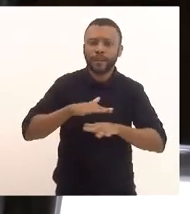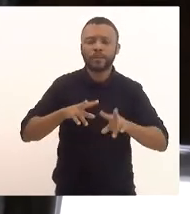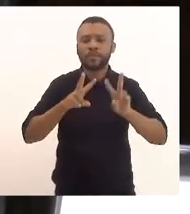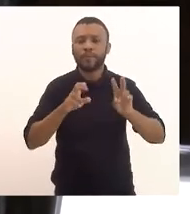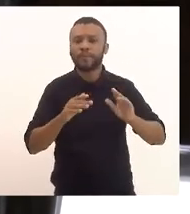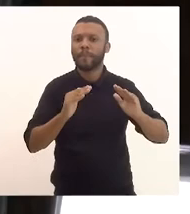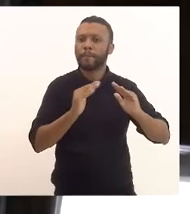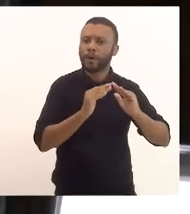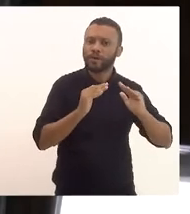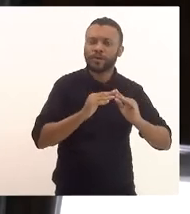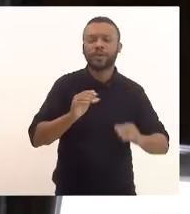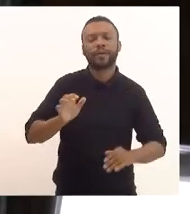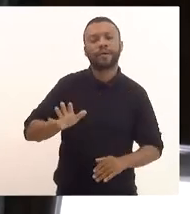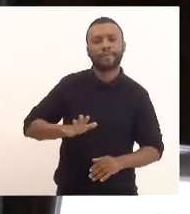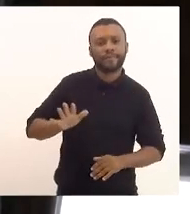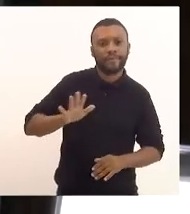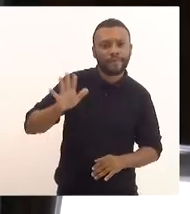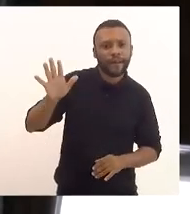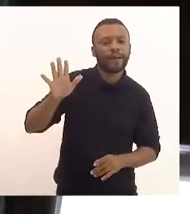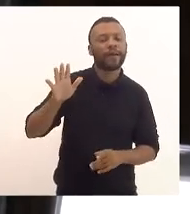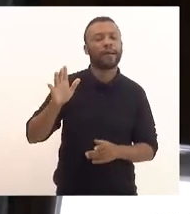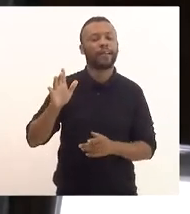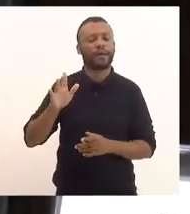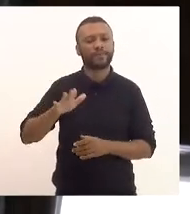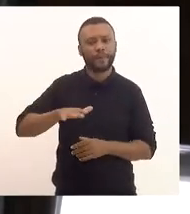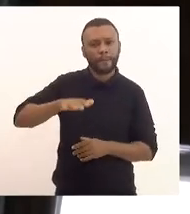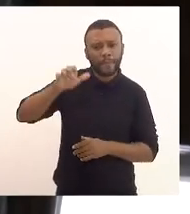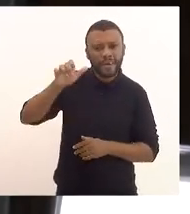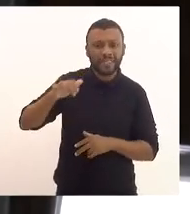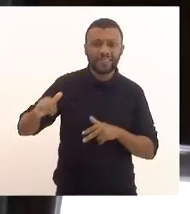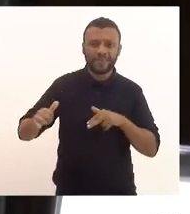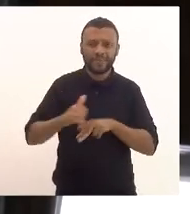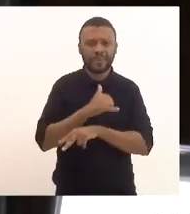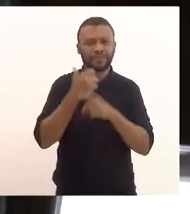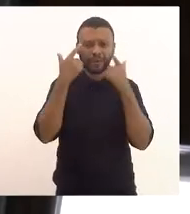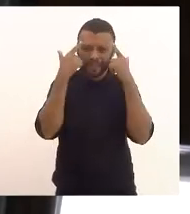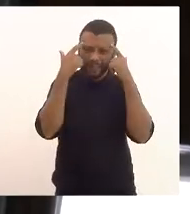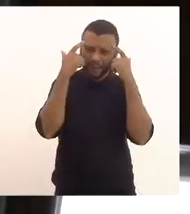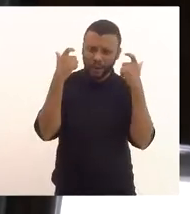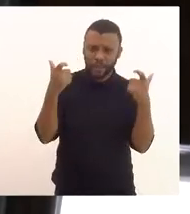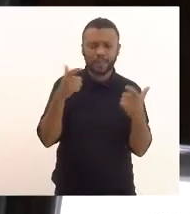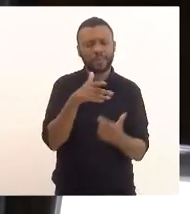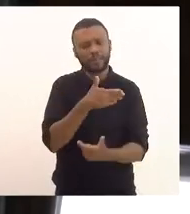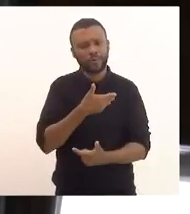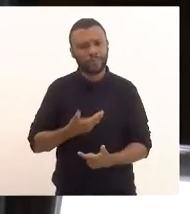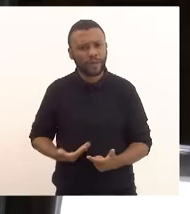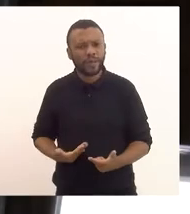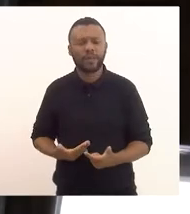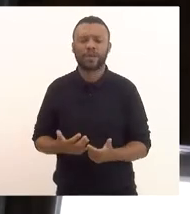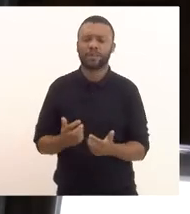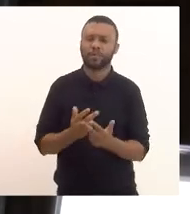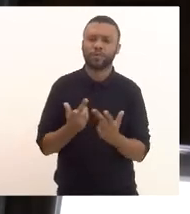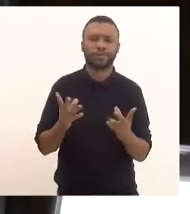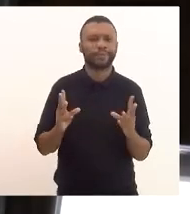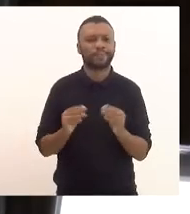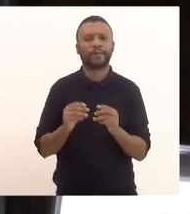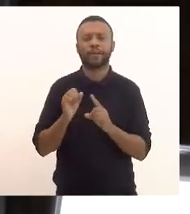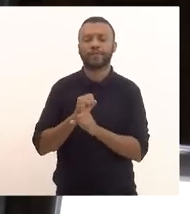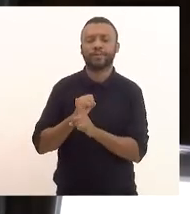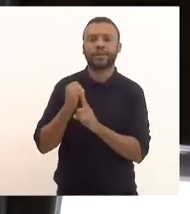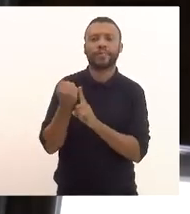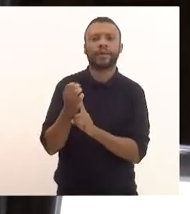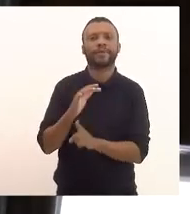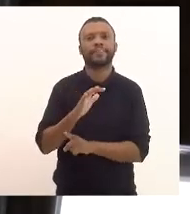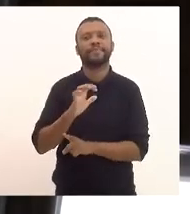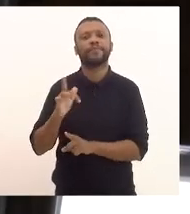moradia movimento de favela movimentos de Mães de vítimas da violência de estado enfim sociedade civil